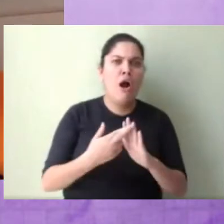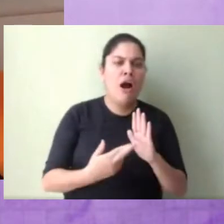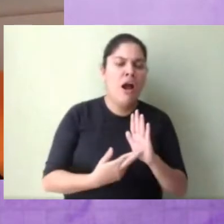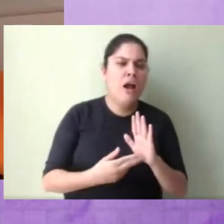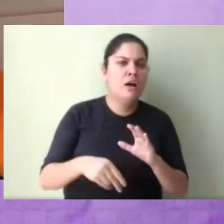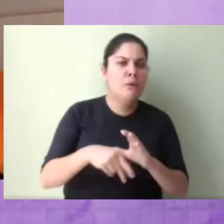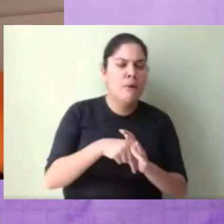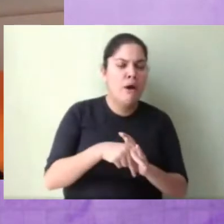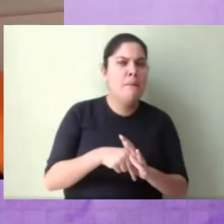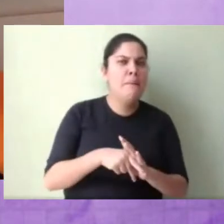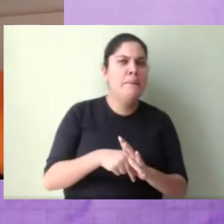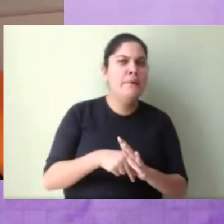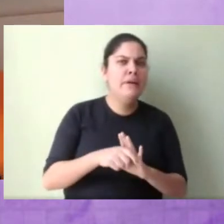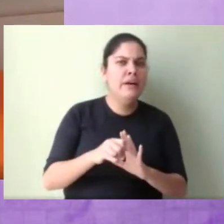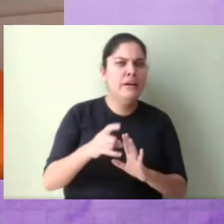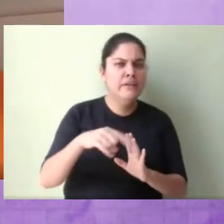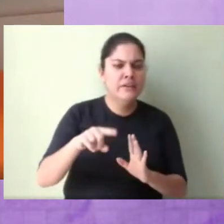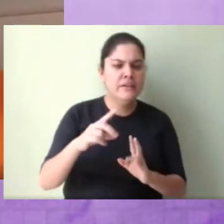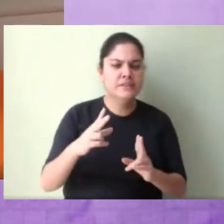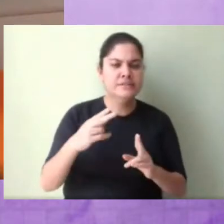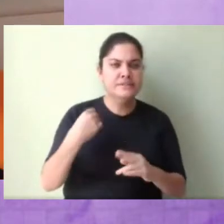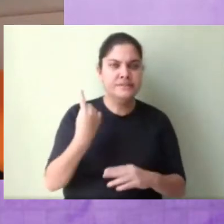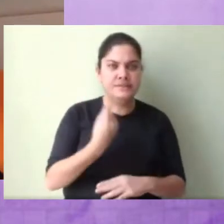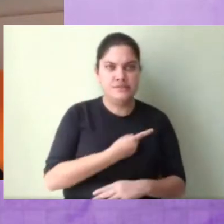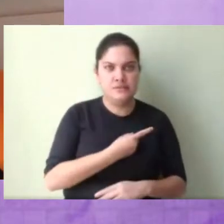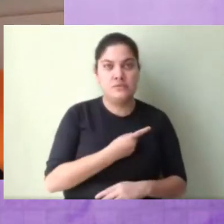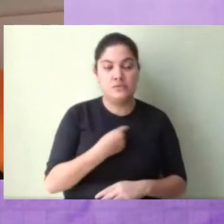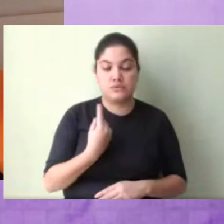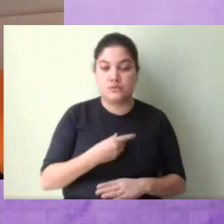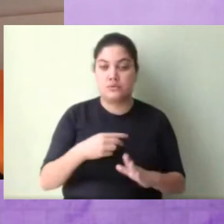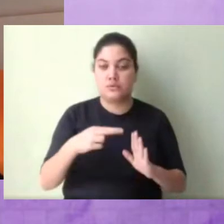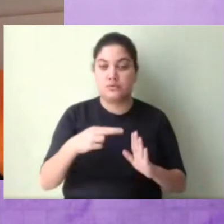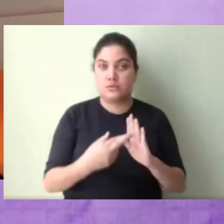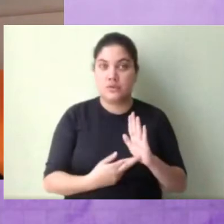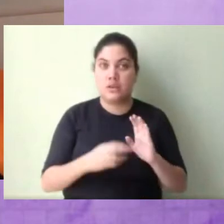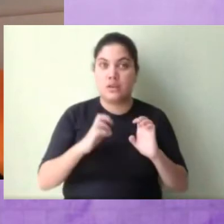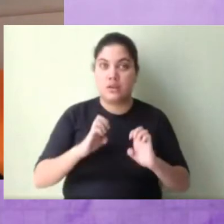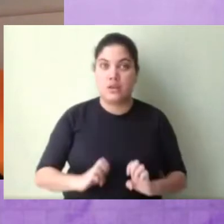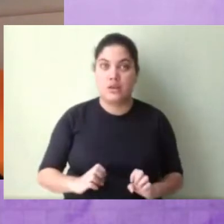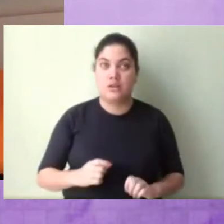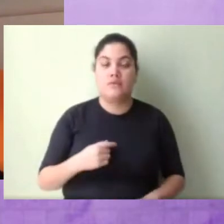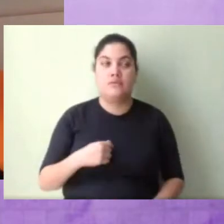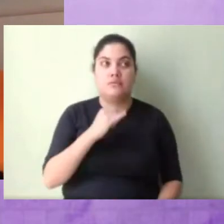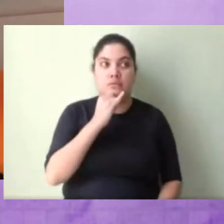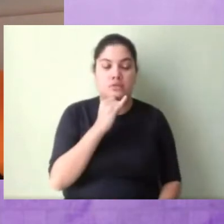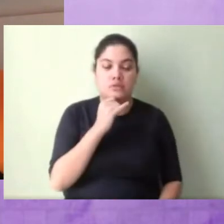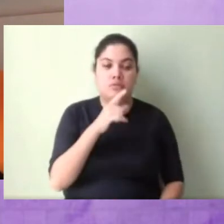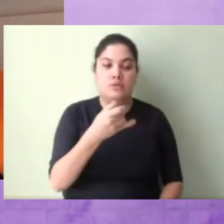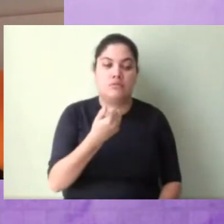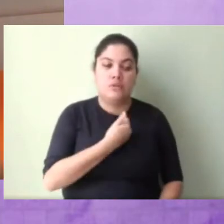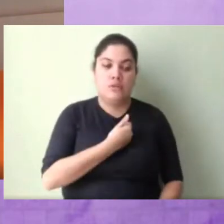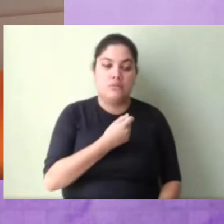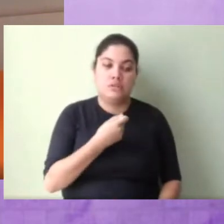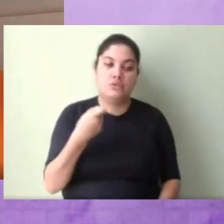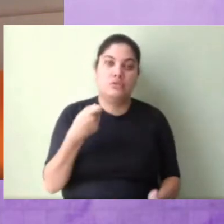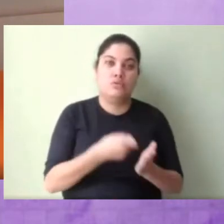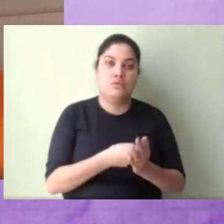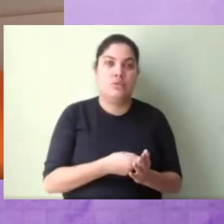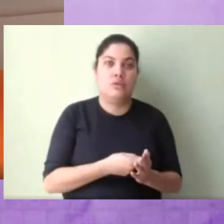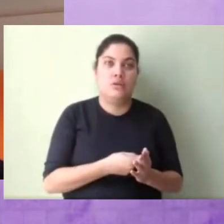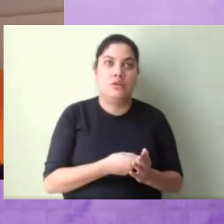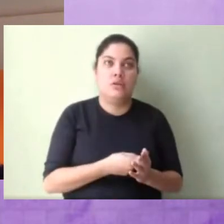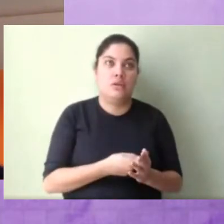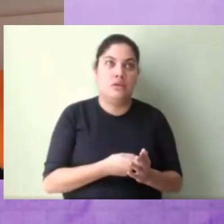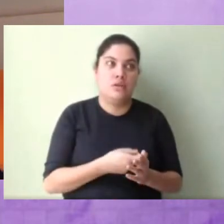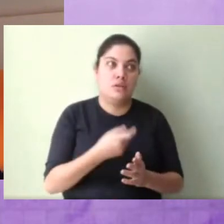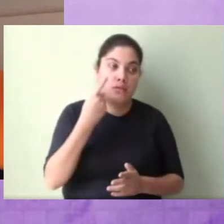vezes é importante guardar porque esta pessoa ainda não tem condições de bancar essa denúncia. Então, essa sensibilidade tem